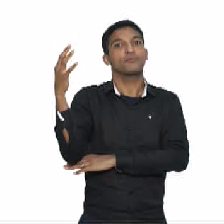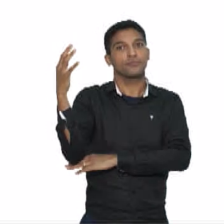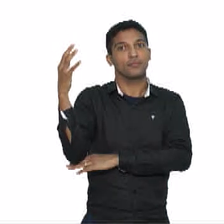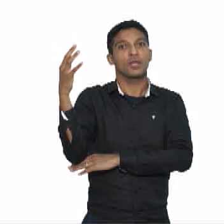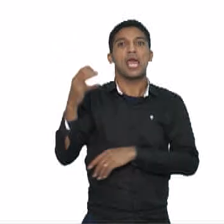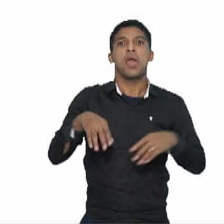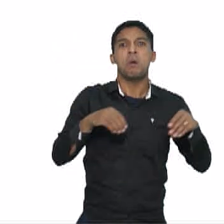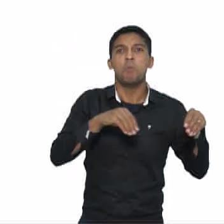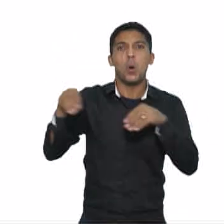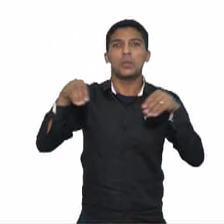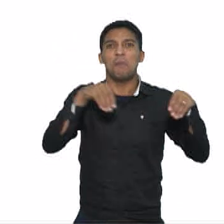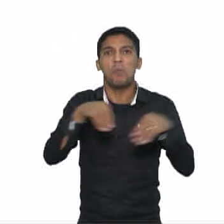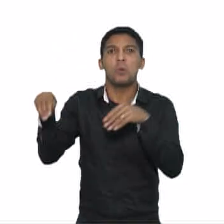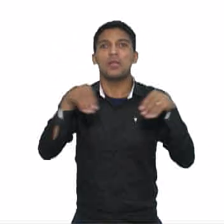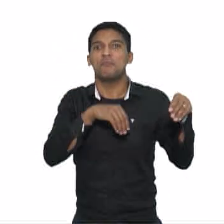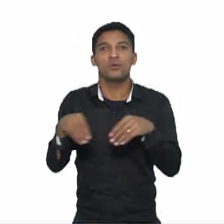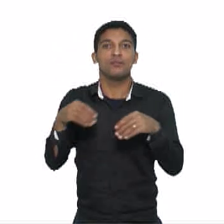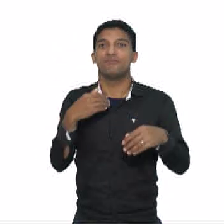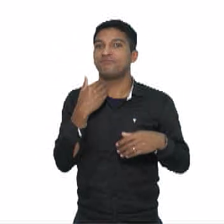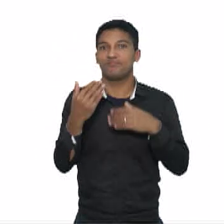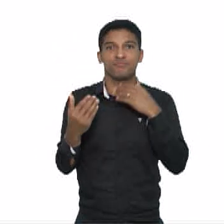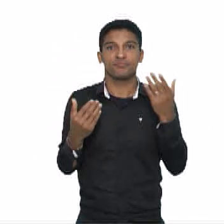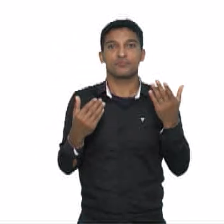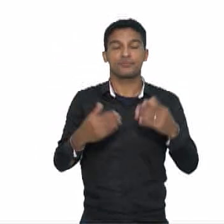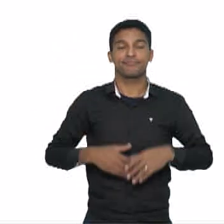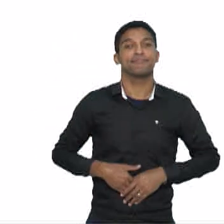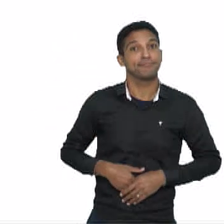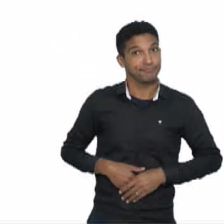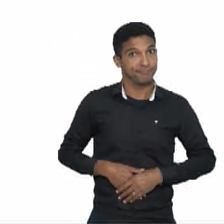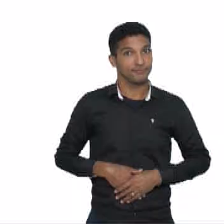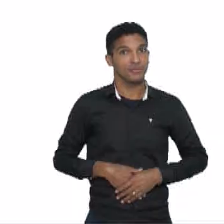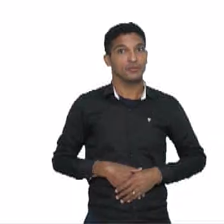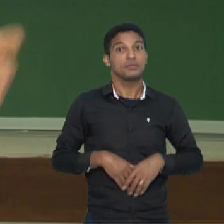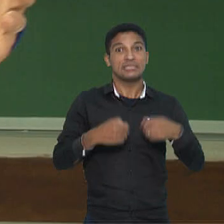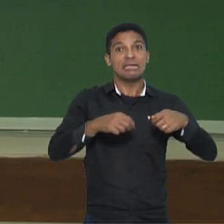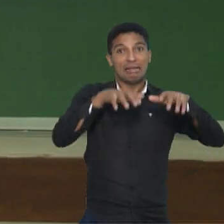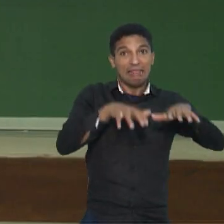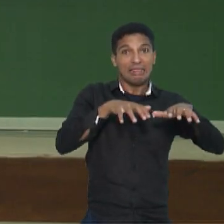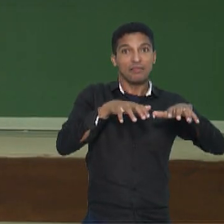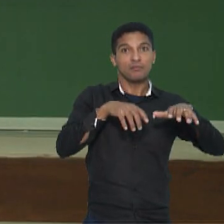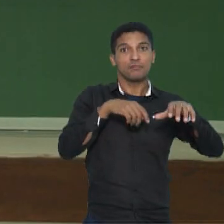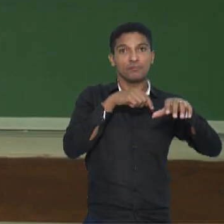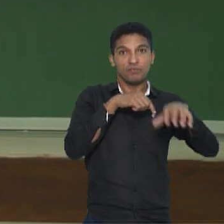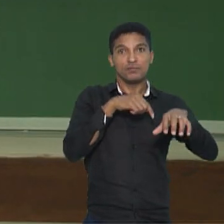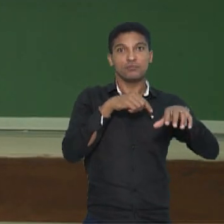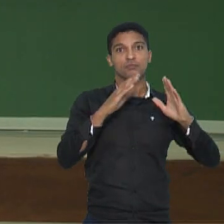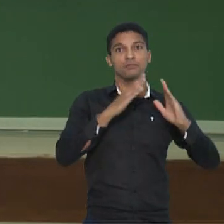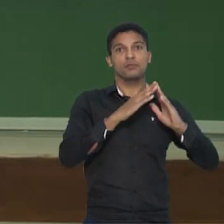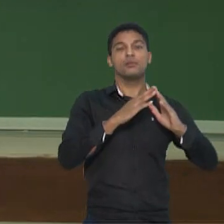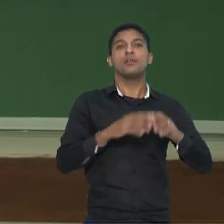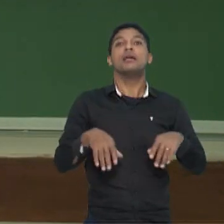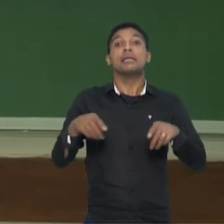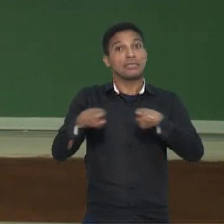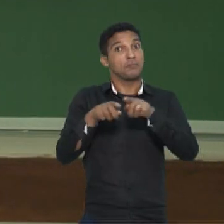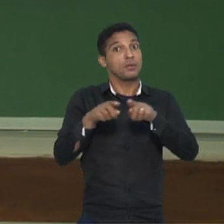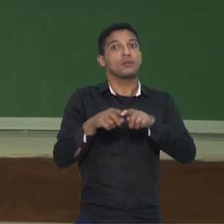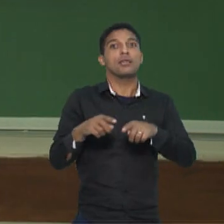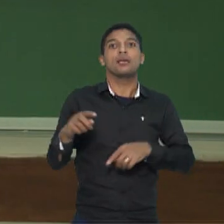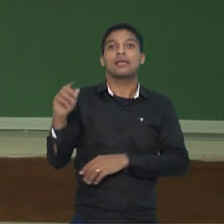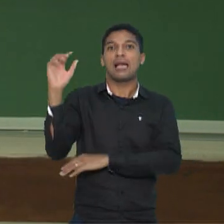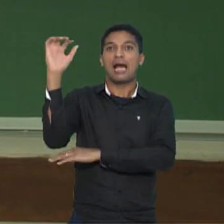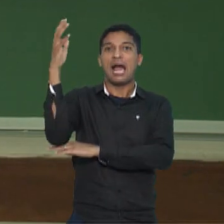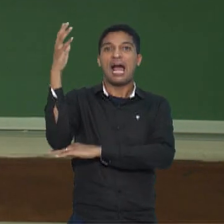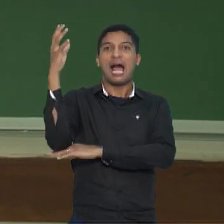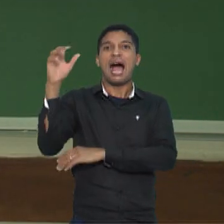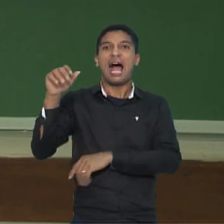agricultura teria sido uma mudança climática. Como assim? Vocês tinham a Era do Gelo?